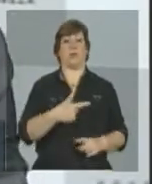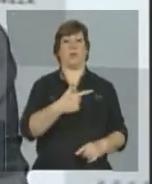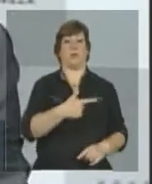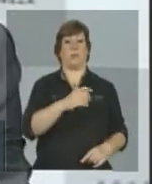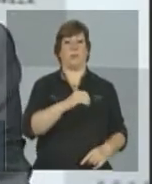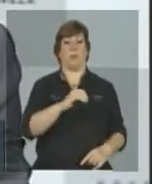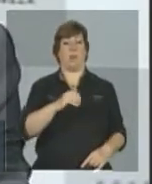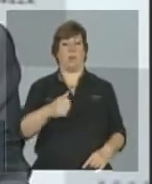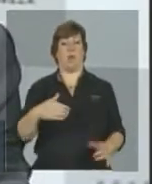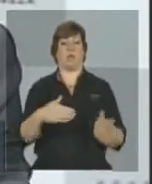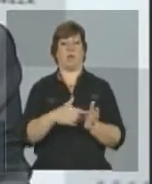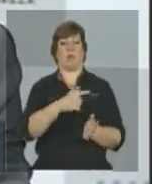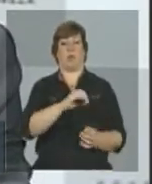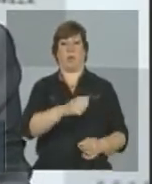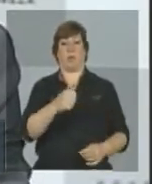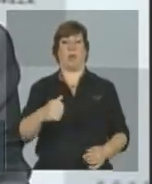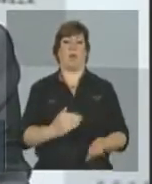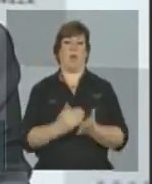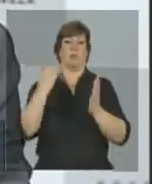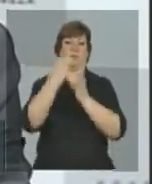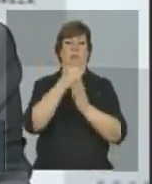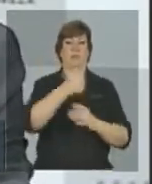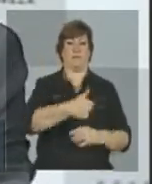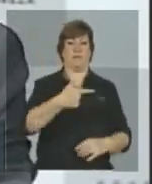2011, 124%